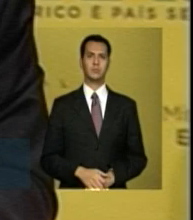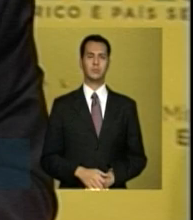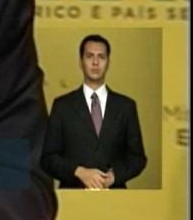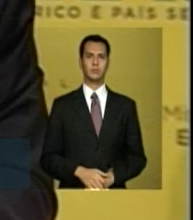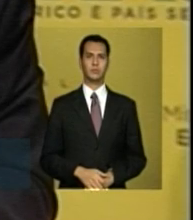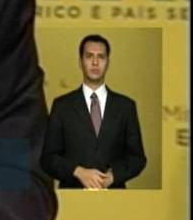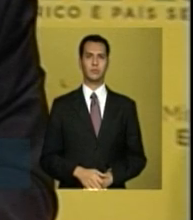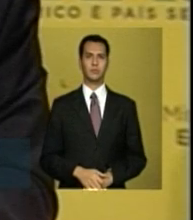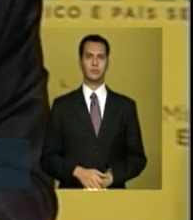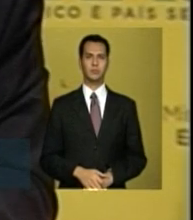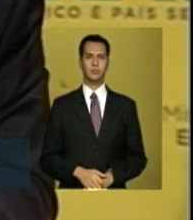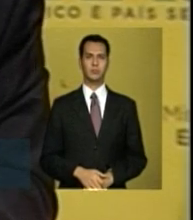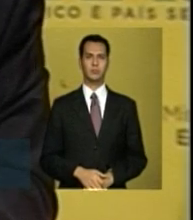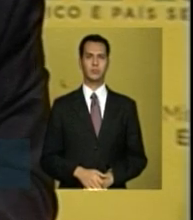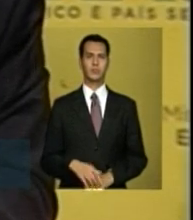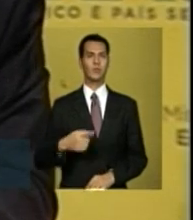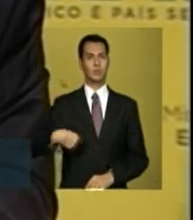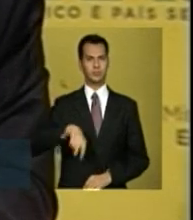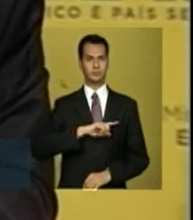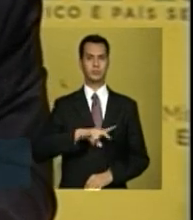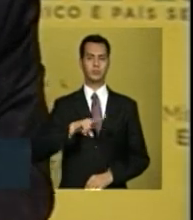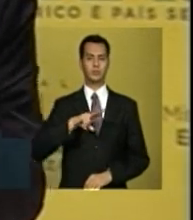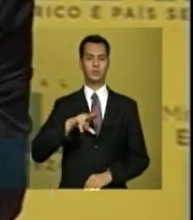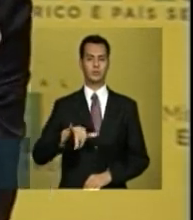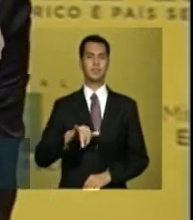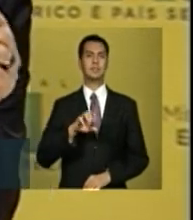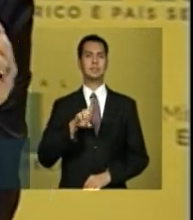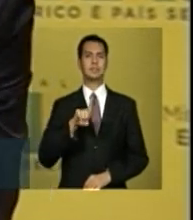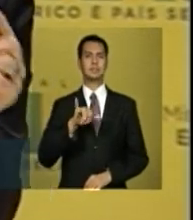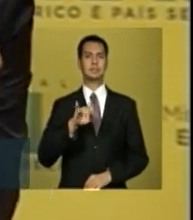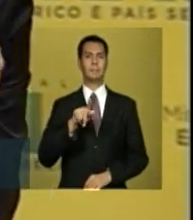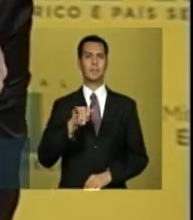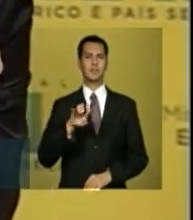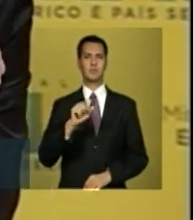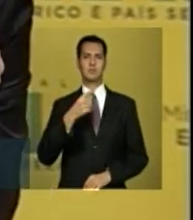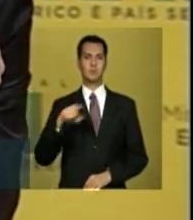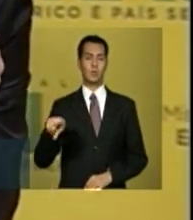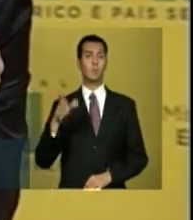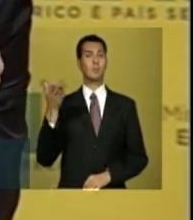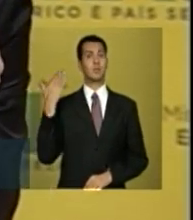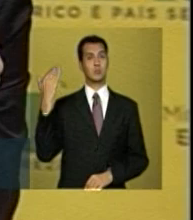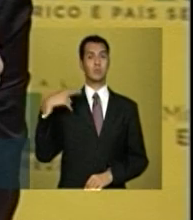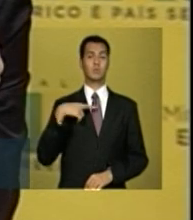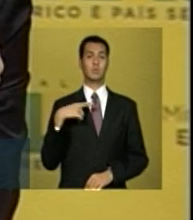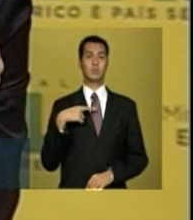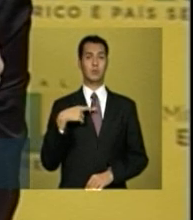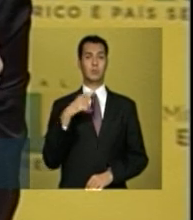nós vamos reduzir a margem de dispersão porque nós tínhamos dois corretores